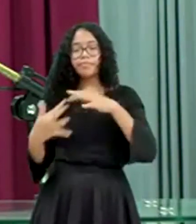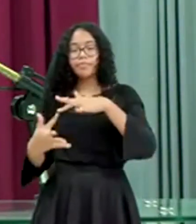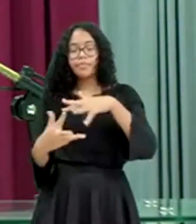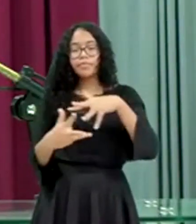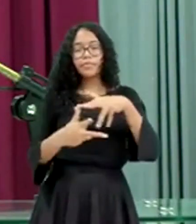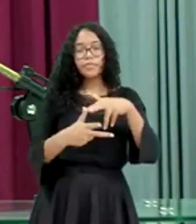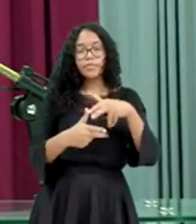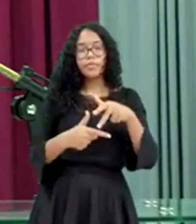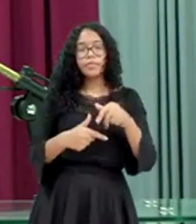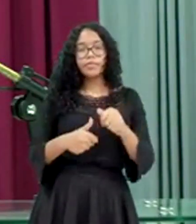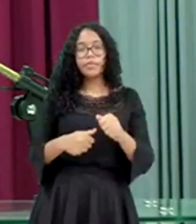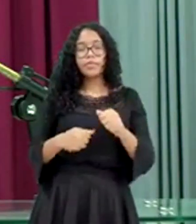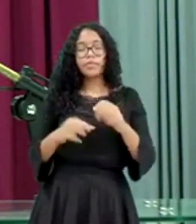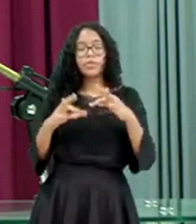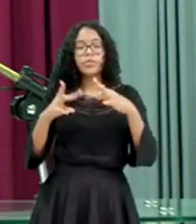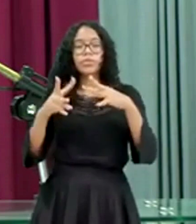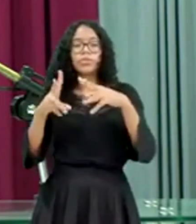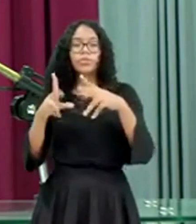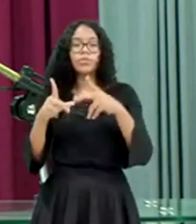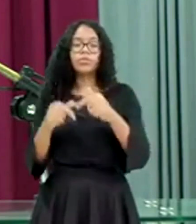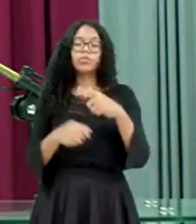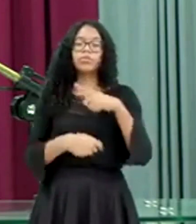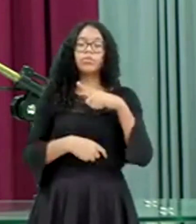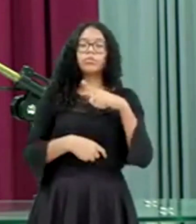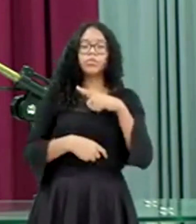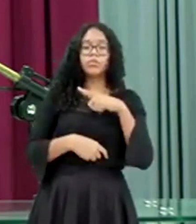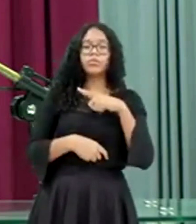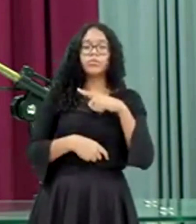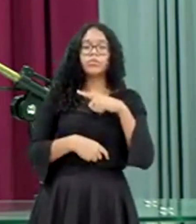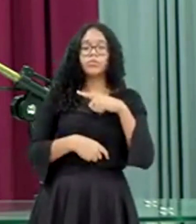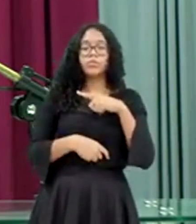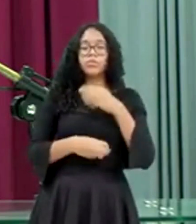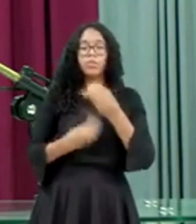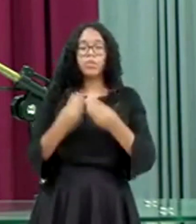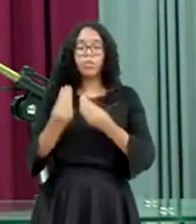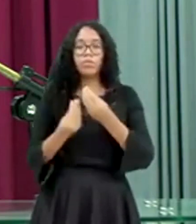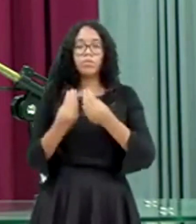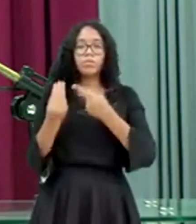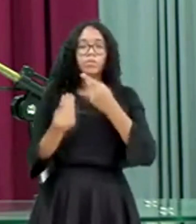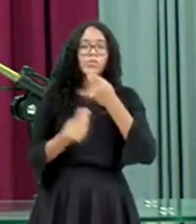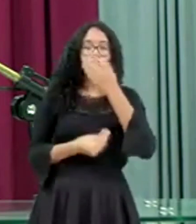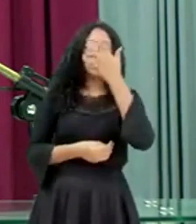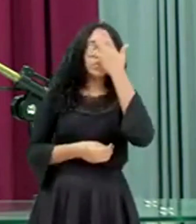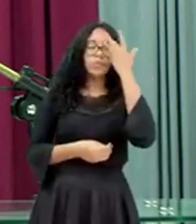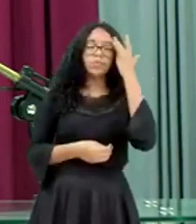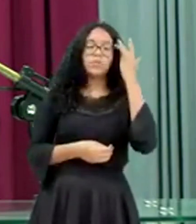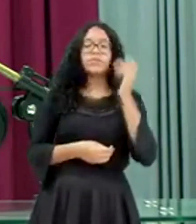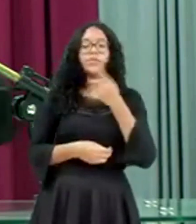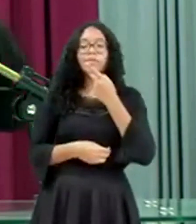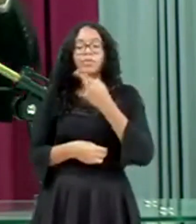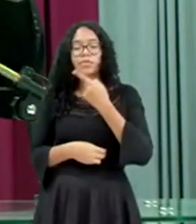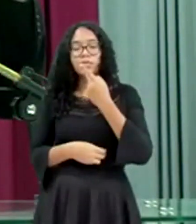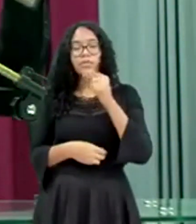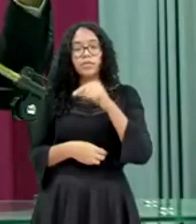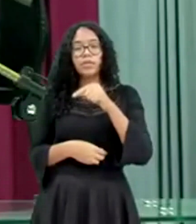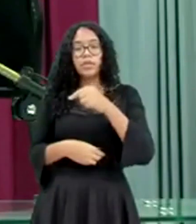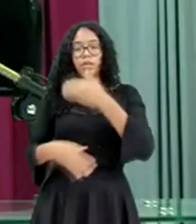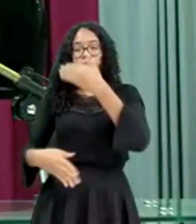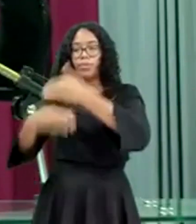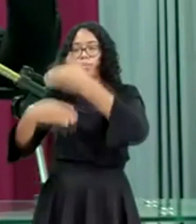outros haviam falado. Lá tinha gigante, lá tinha um forte exército, lá a cidade era murada, as